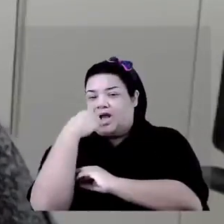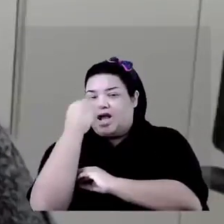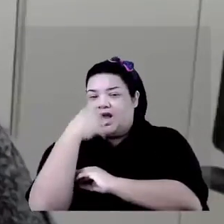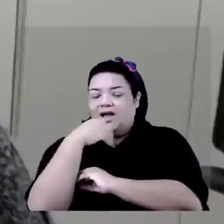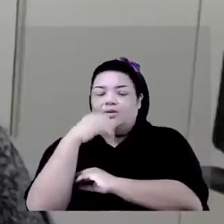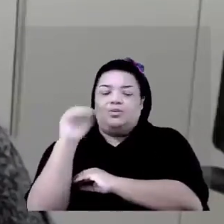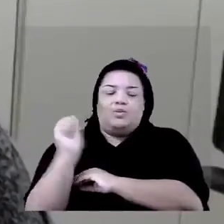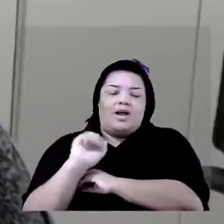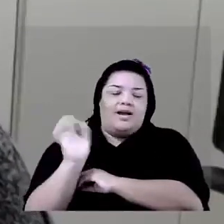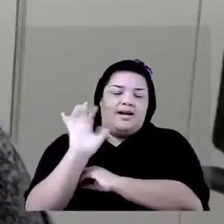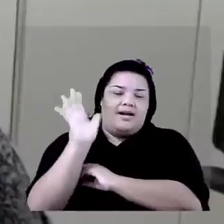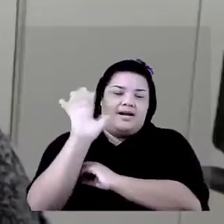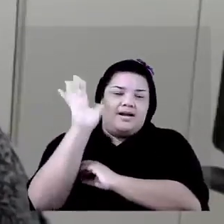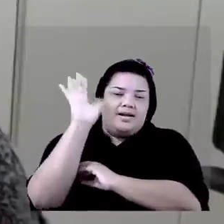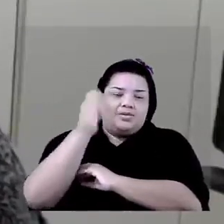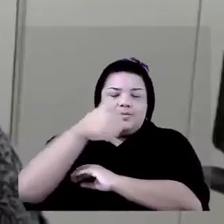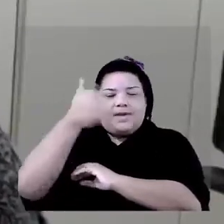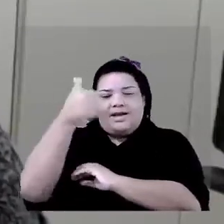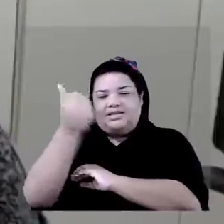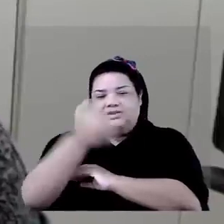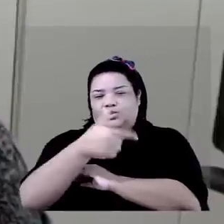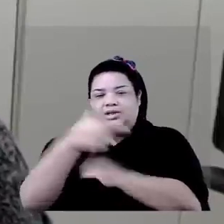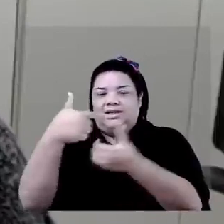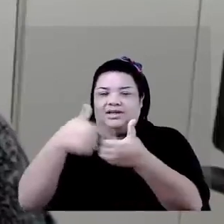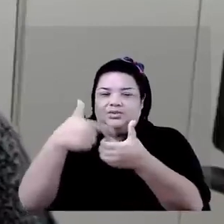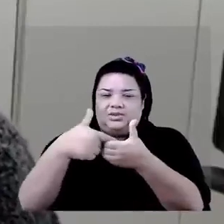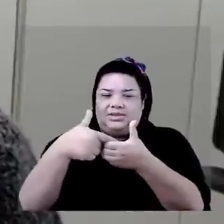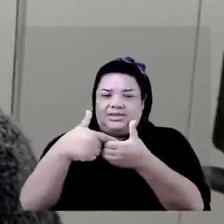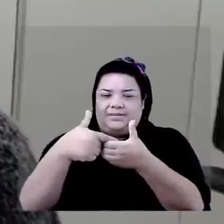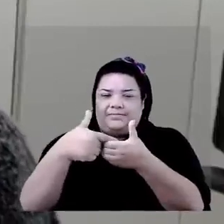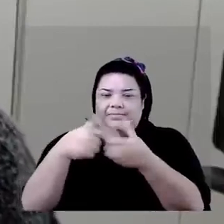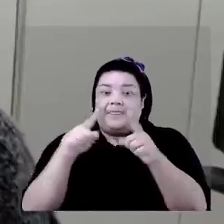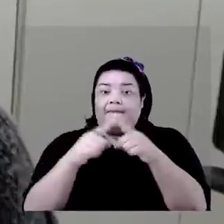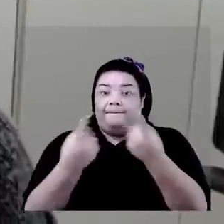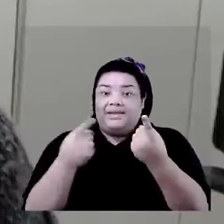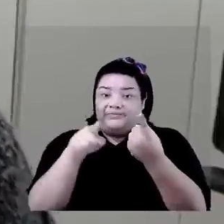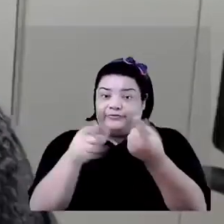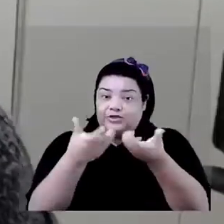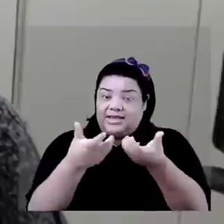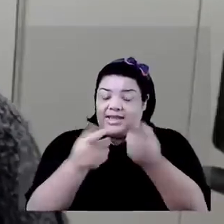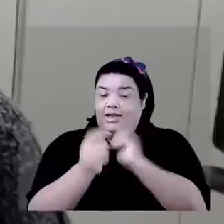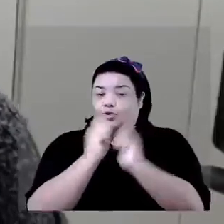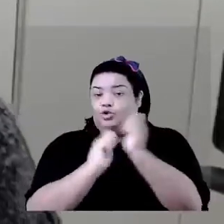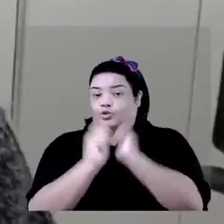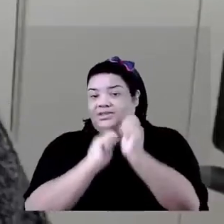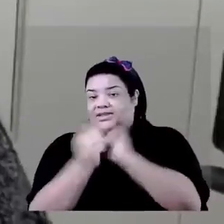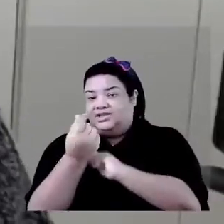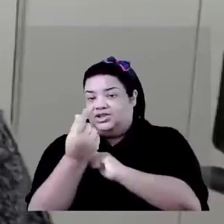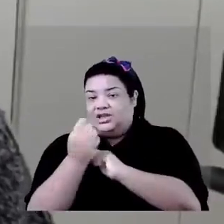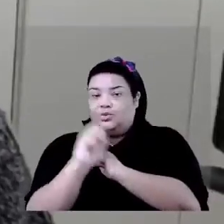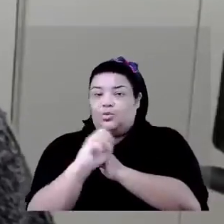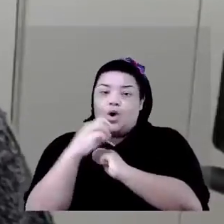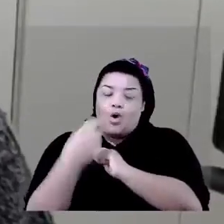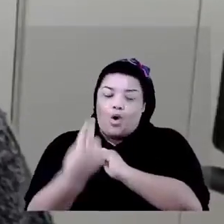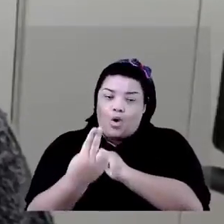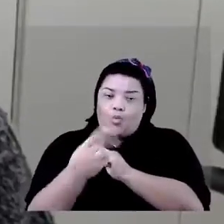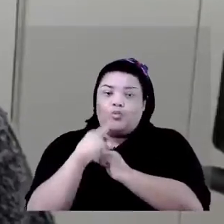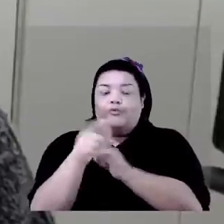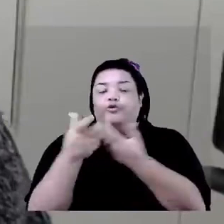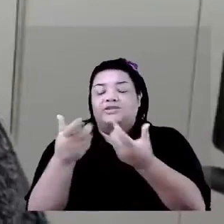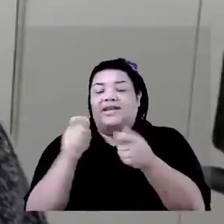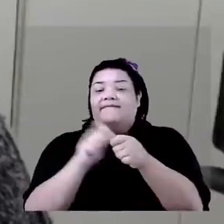que consumir gasolina. Aí eu falo, você quer economizar dinheiro ou você quer realmente se posicionar diante da